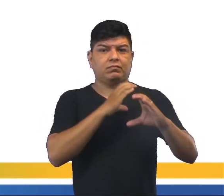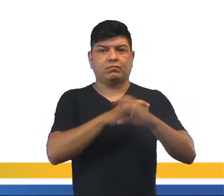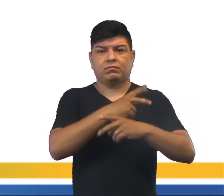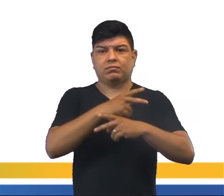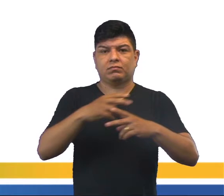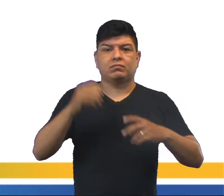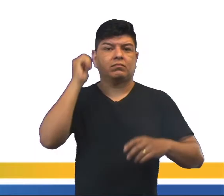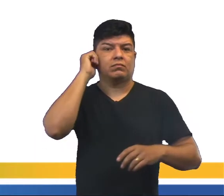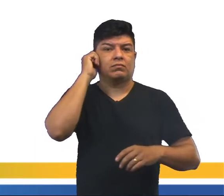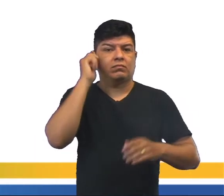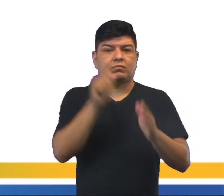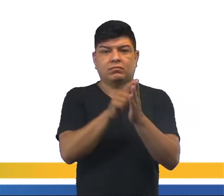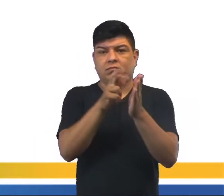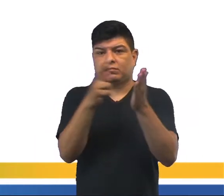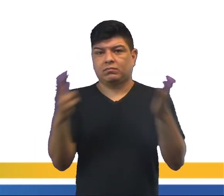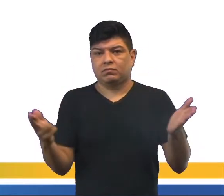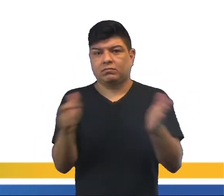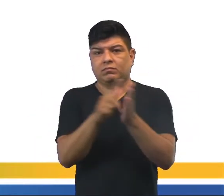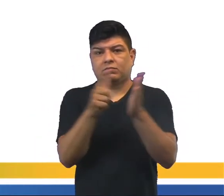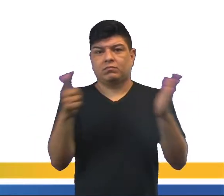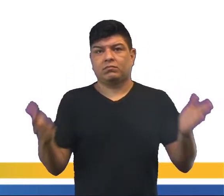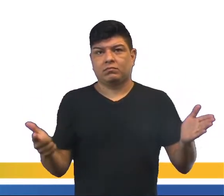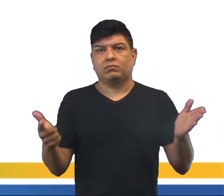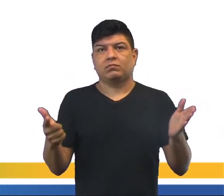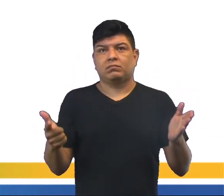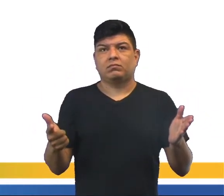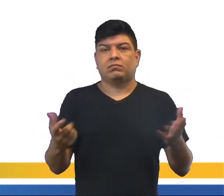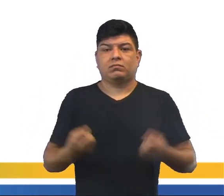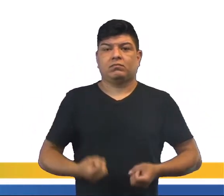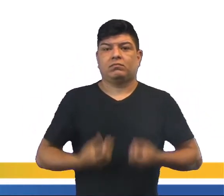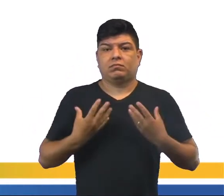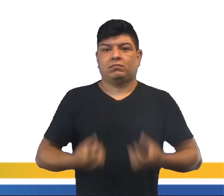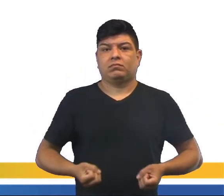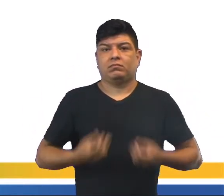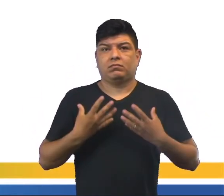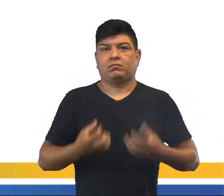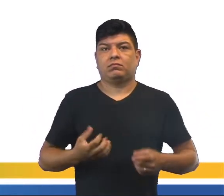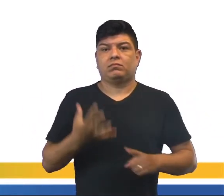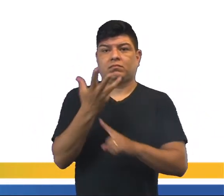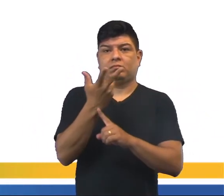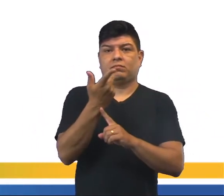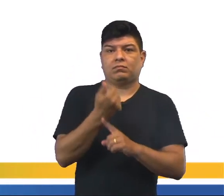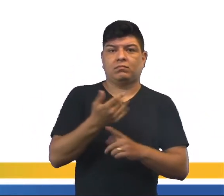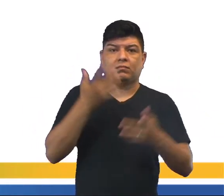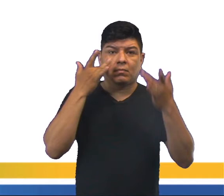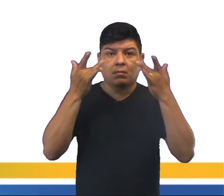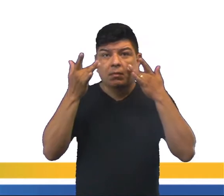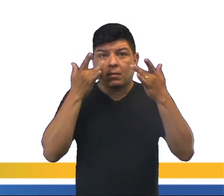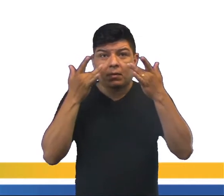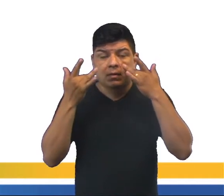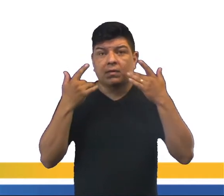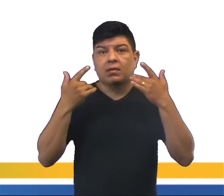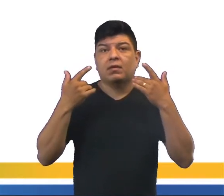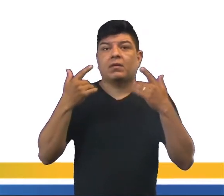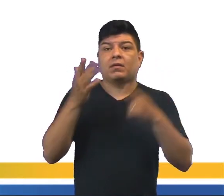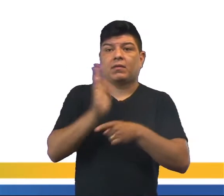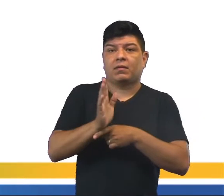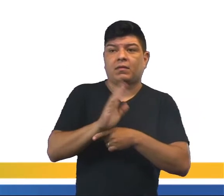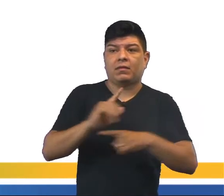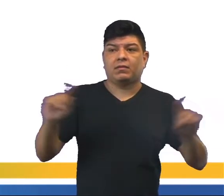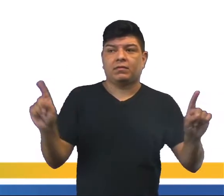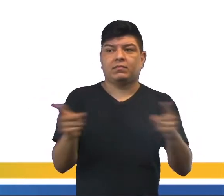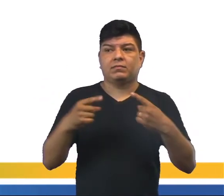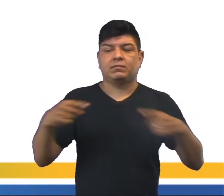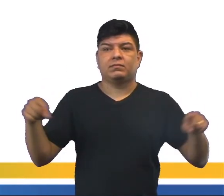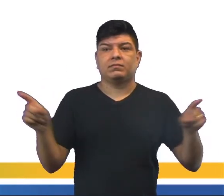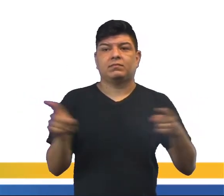rádios, revistas e jornais, e as manifestações artísticas, como, por exemplo, teatro, cinema e música. A